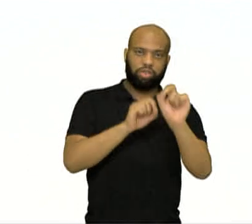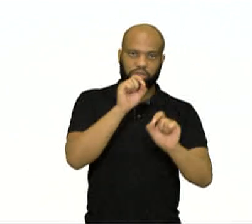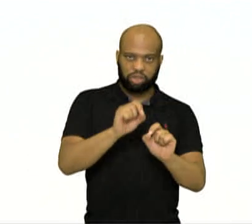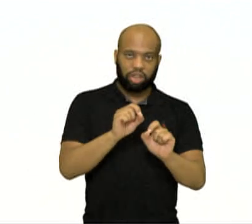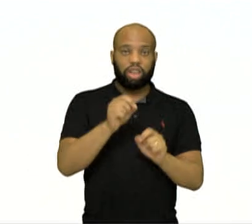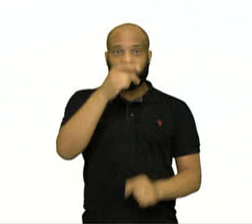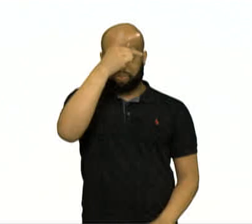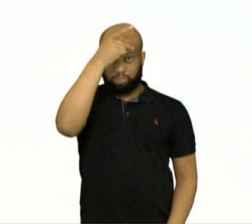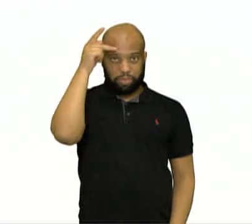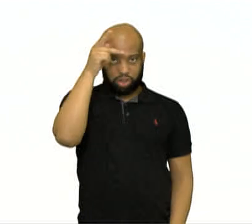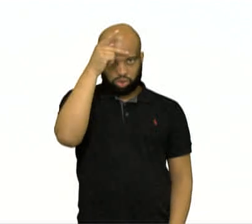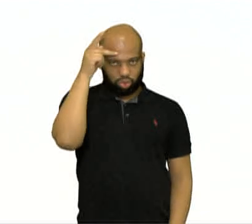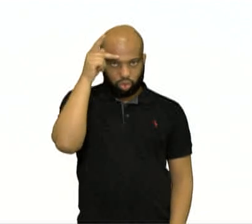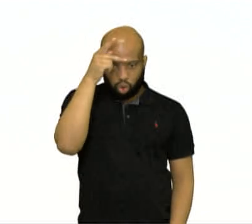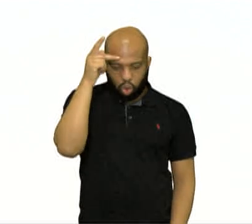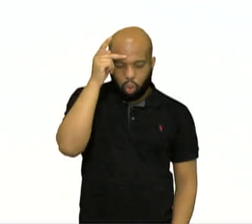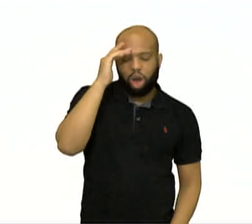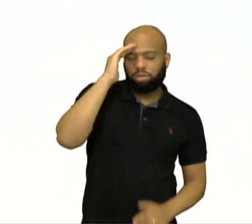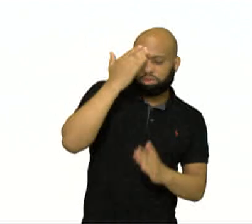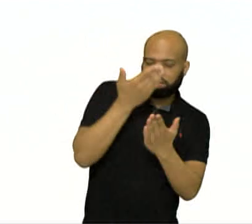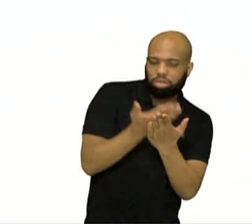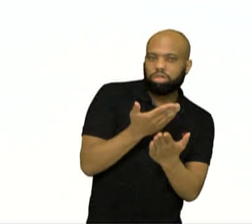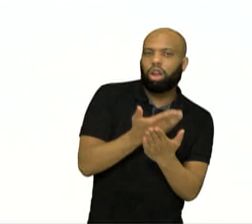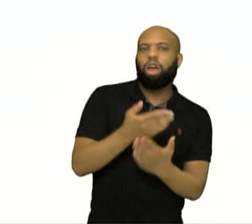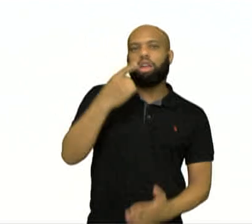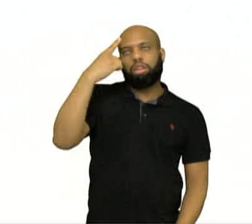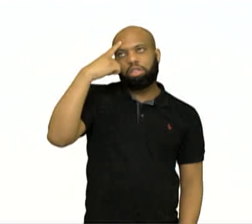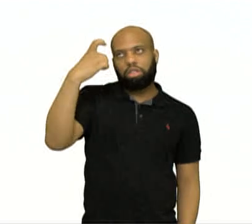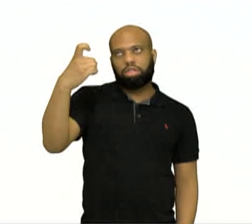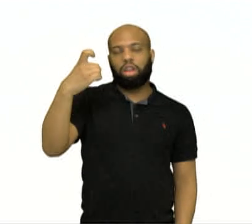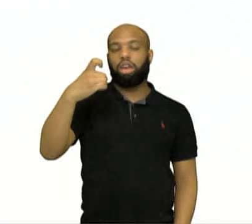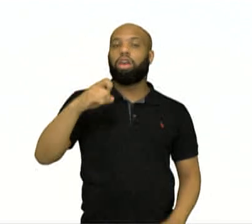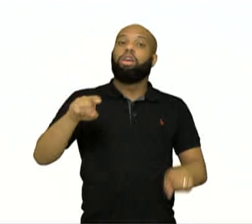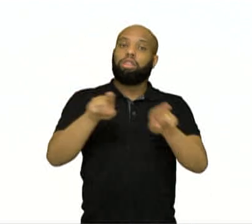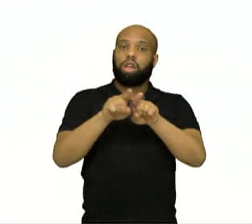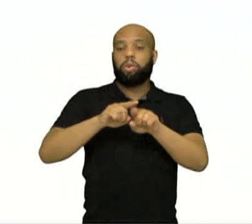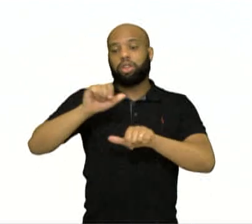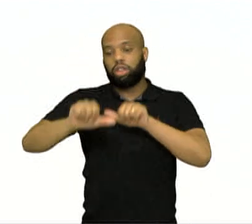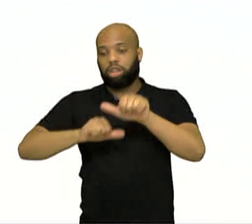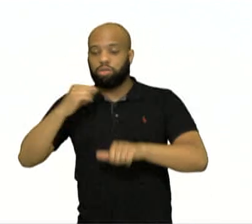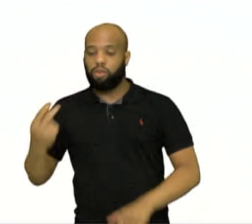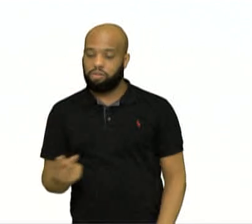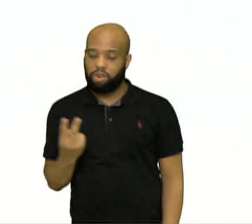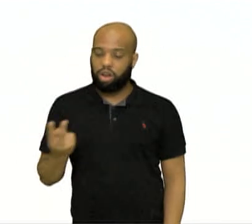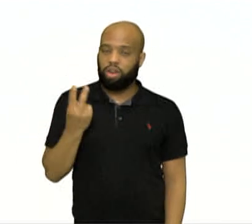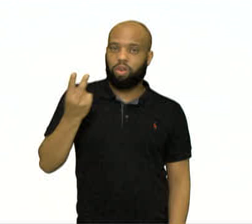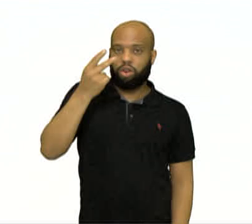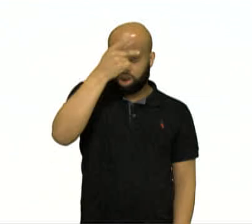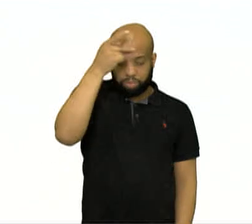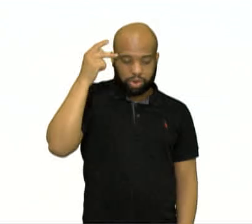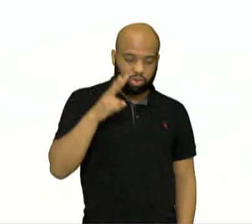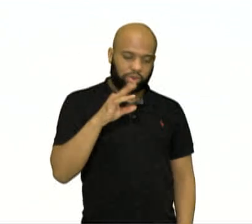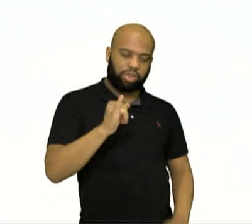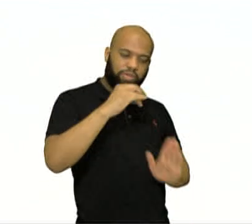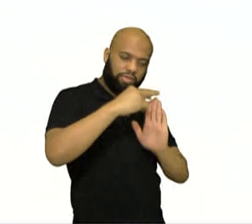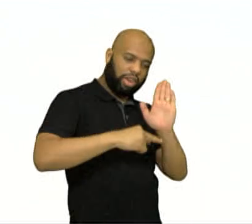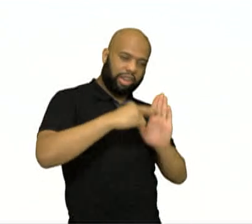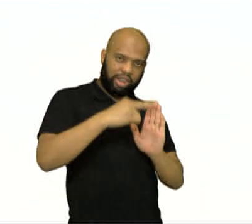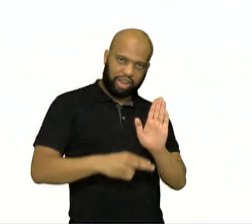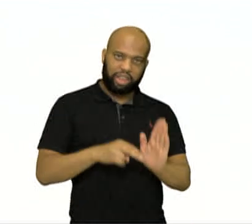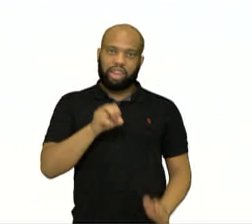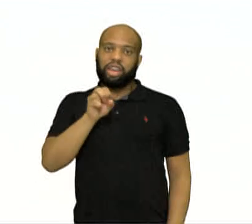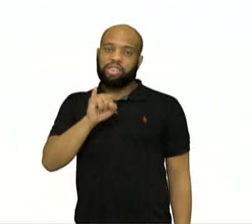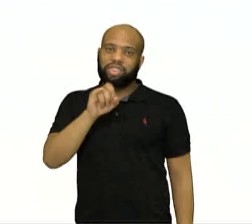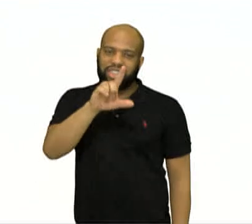uma determinada ideia, influenciar ou transformar os valores do leitor ou da leitora em favor de uma